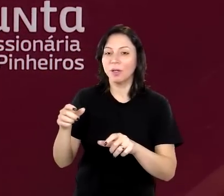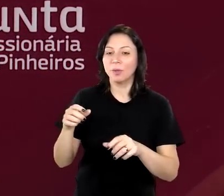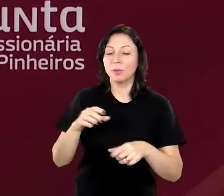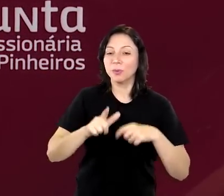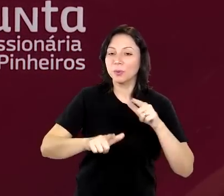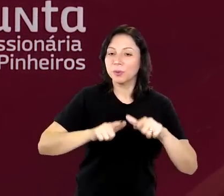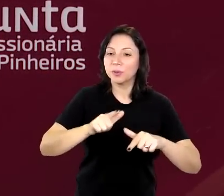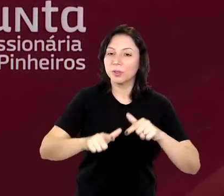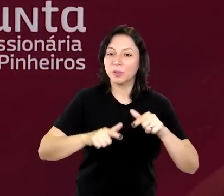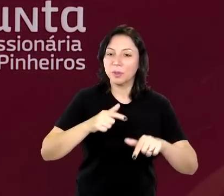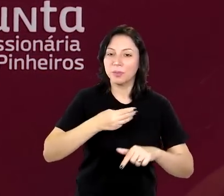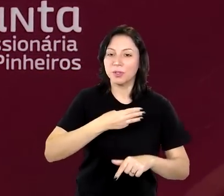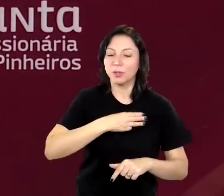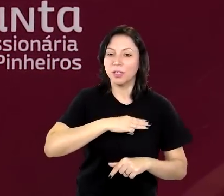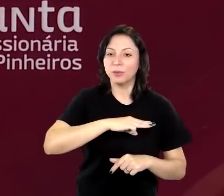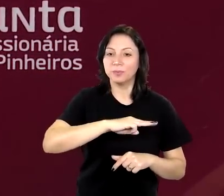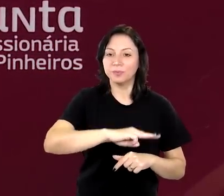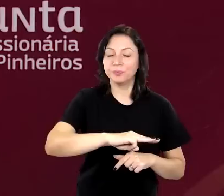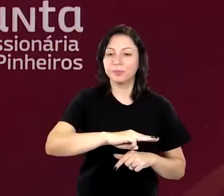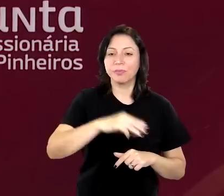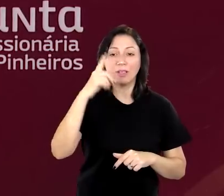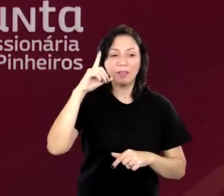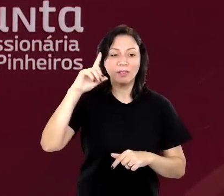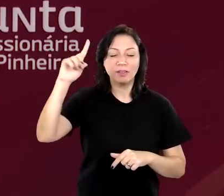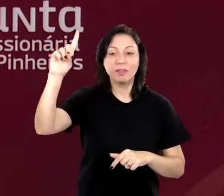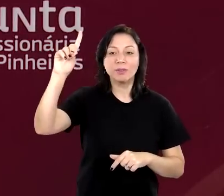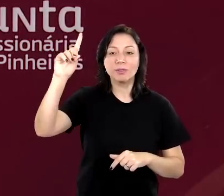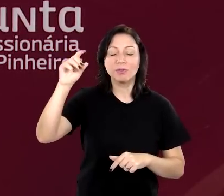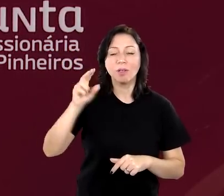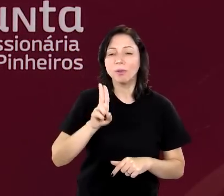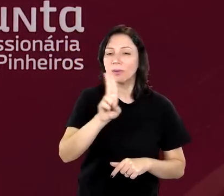grandiosa, de ser um instrumento nas mãos dele.